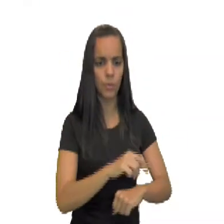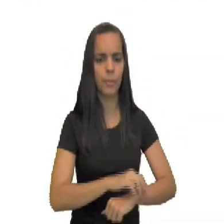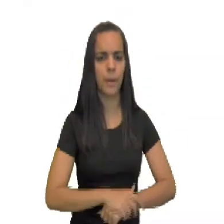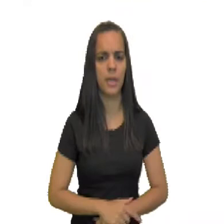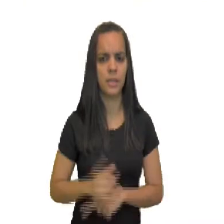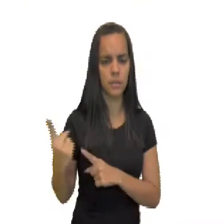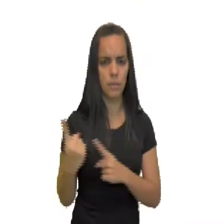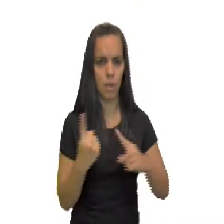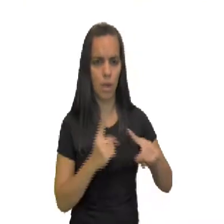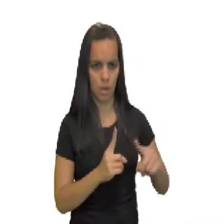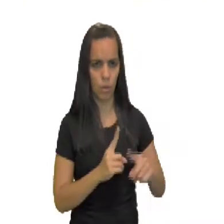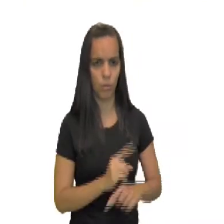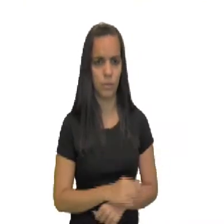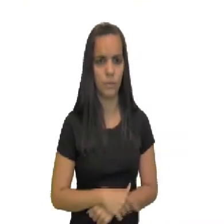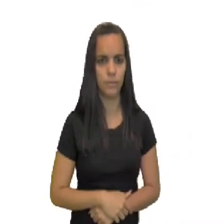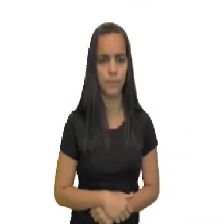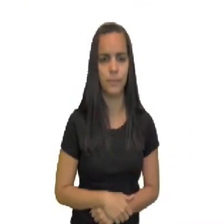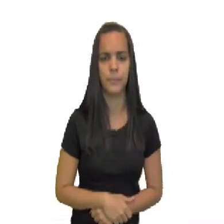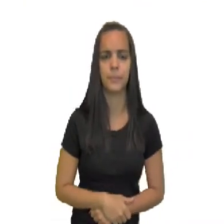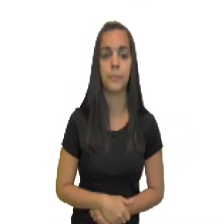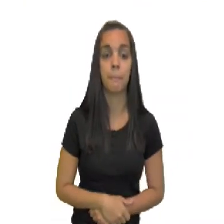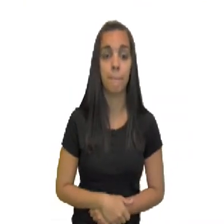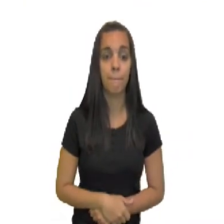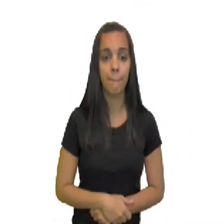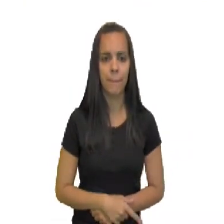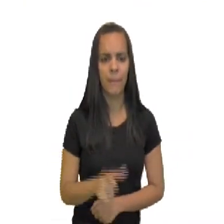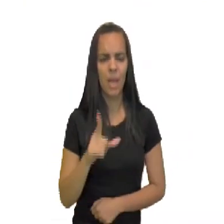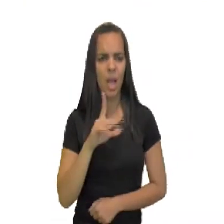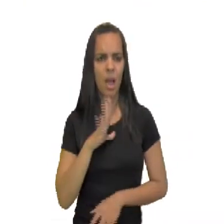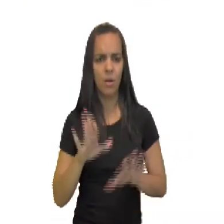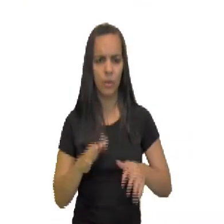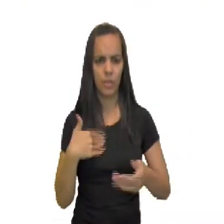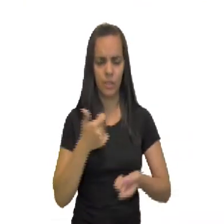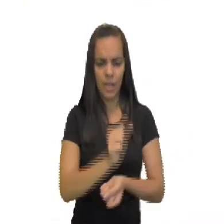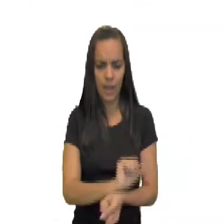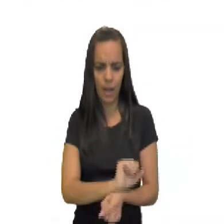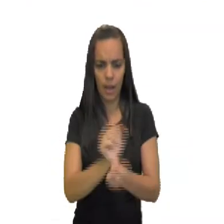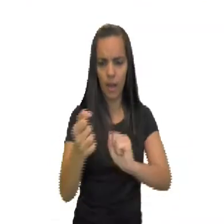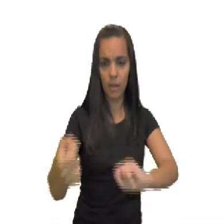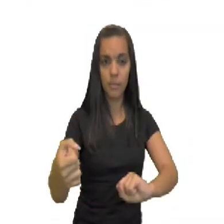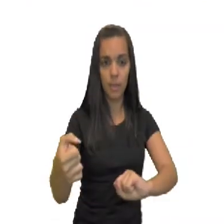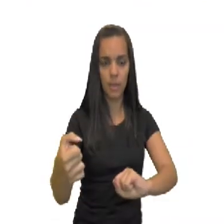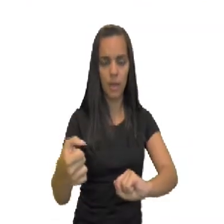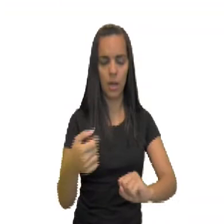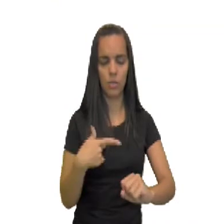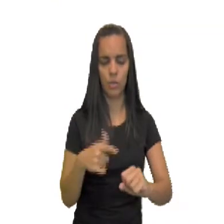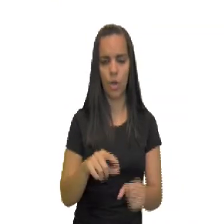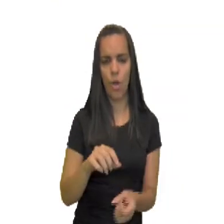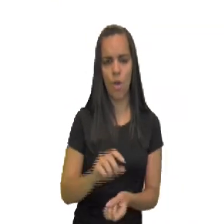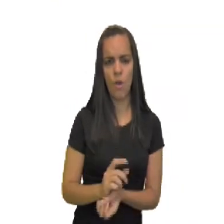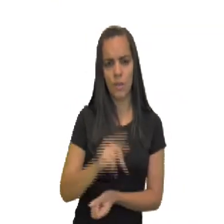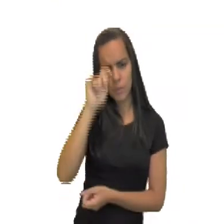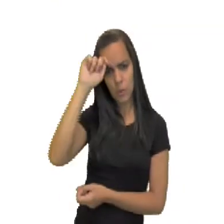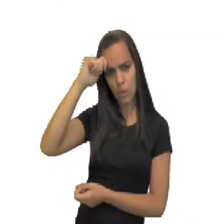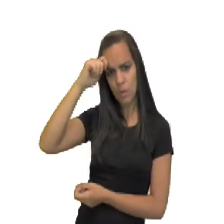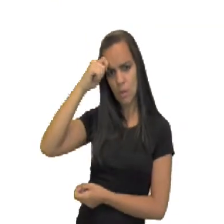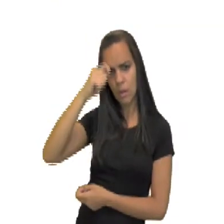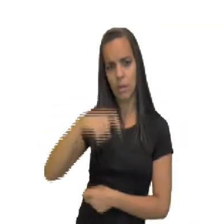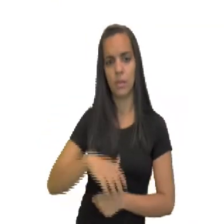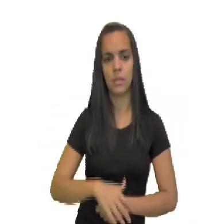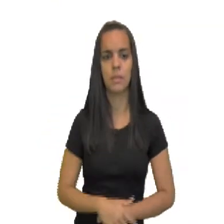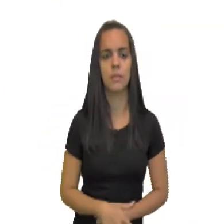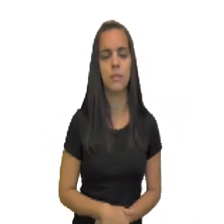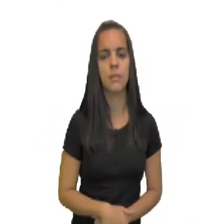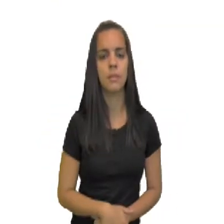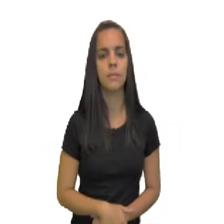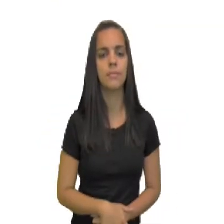ela. Juntamente com a emancipação dos escravos, que gerou descontentamento entre ricos